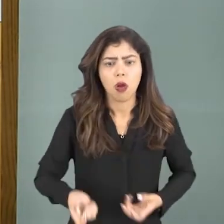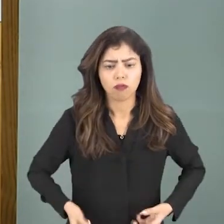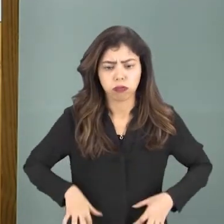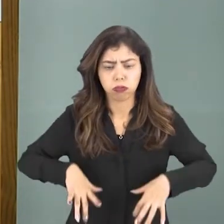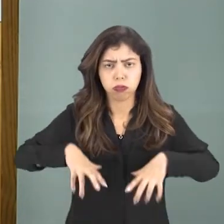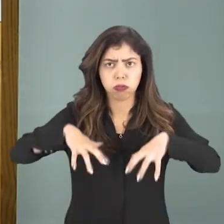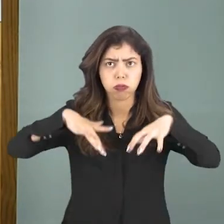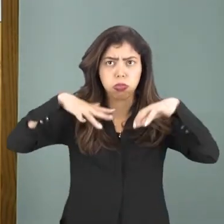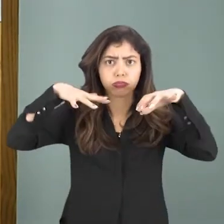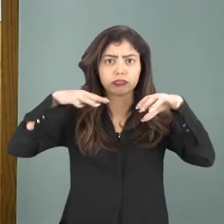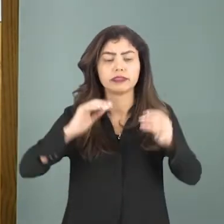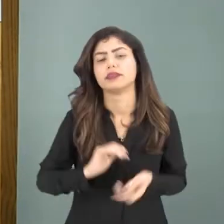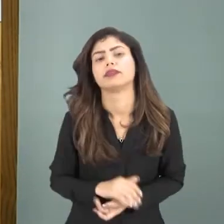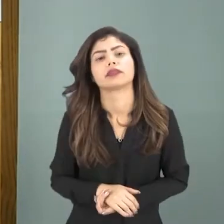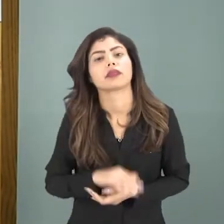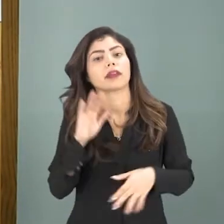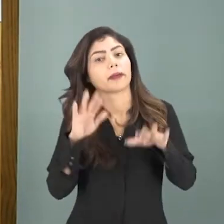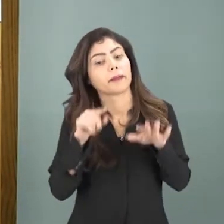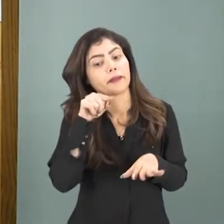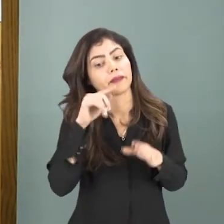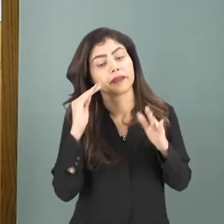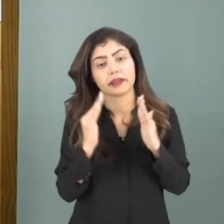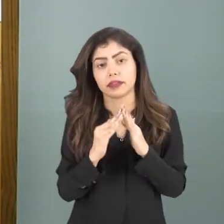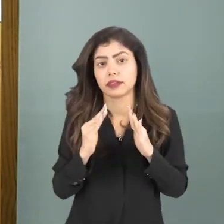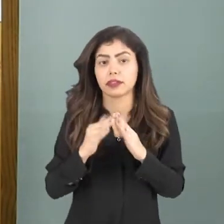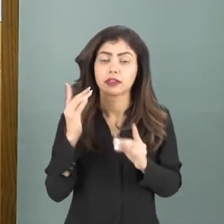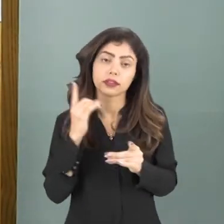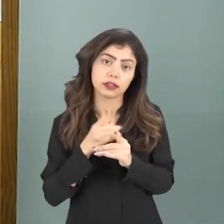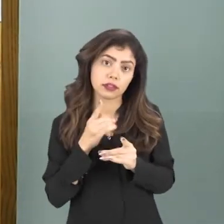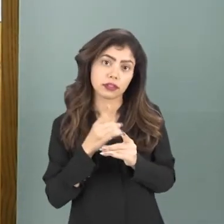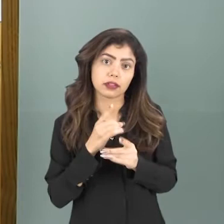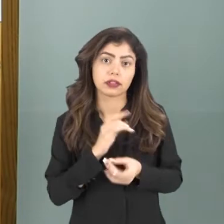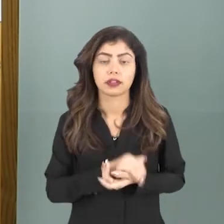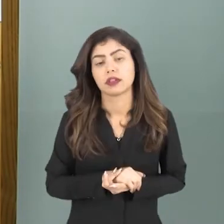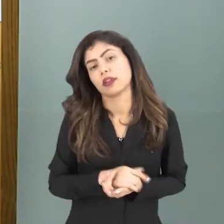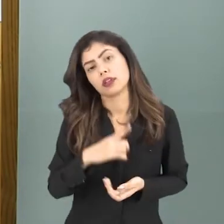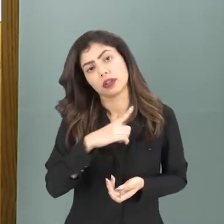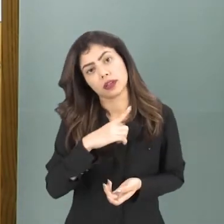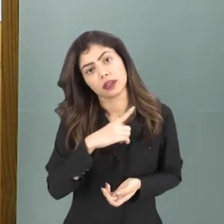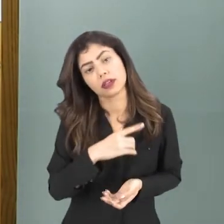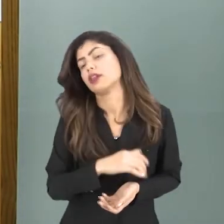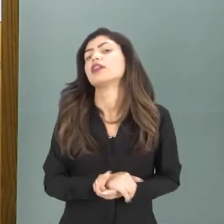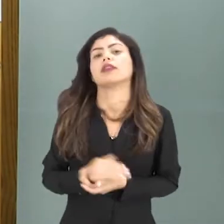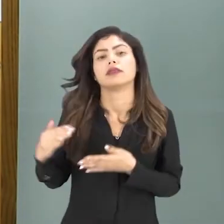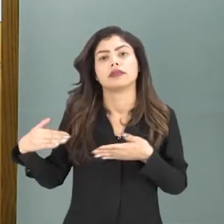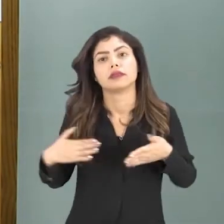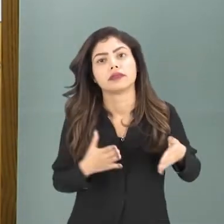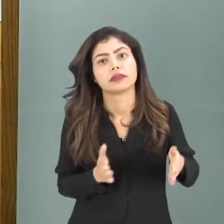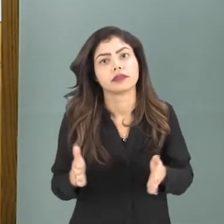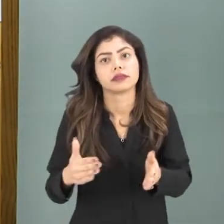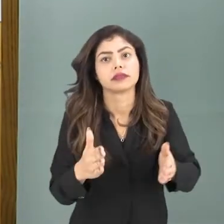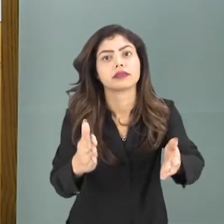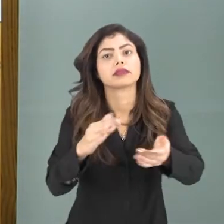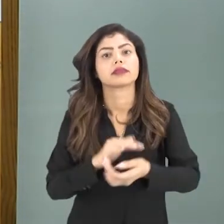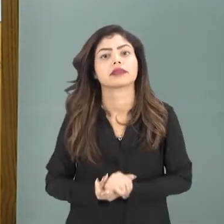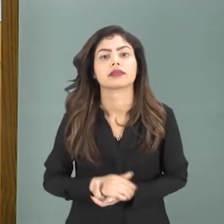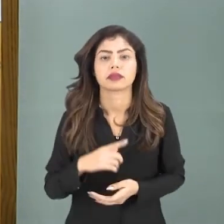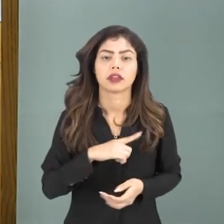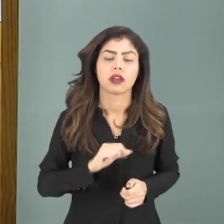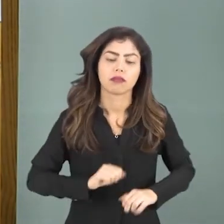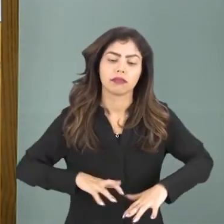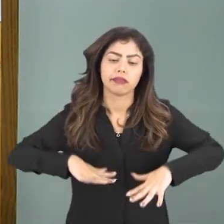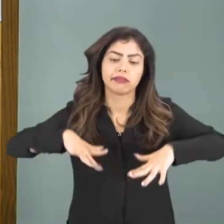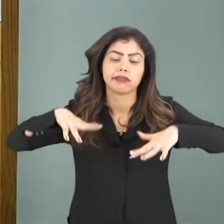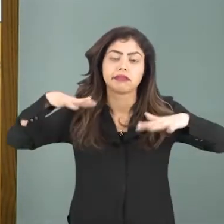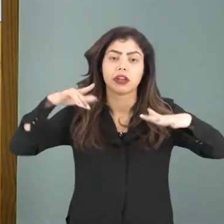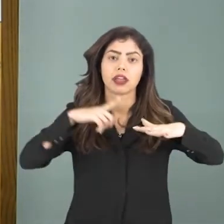de enchentes. Geralmente, esse tipo de casa é encontrado onde tem rios e